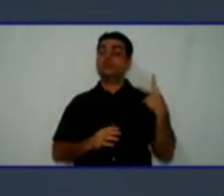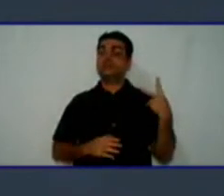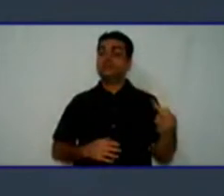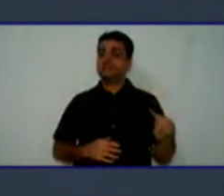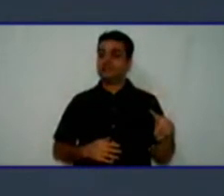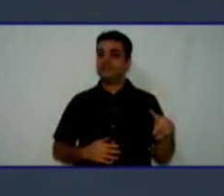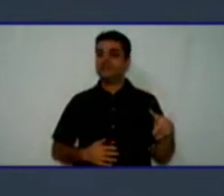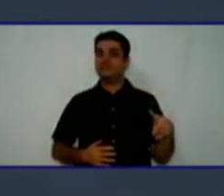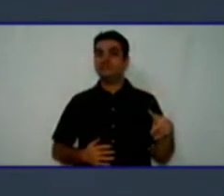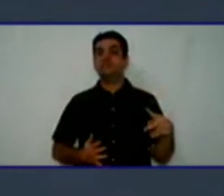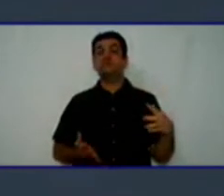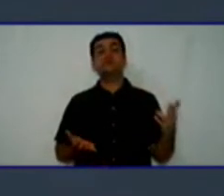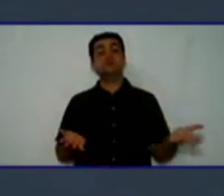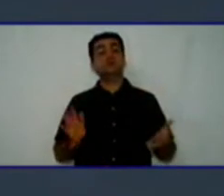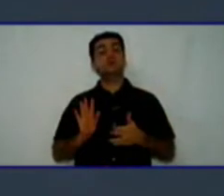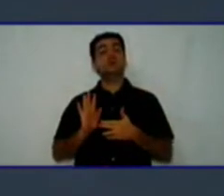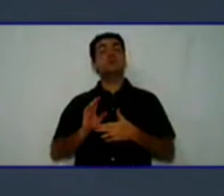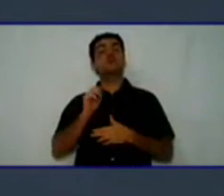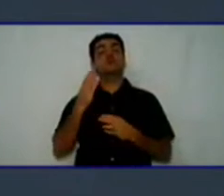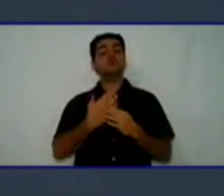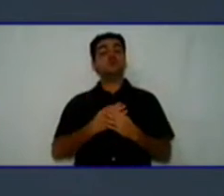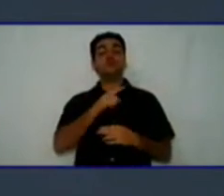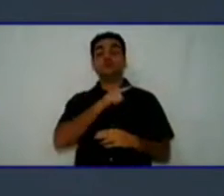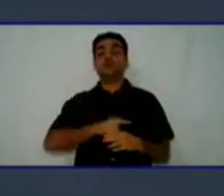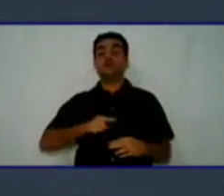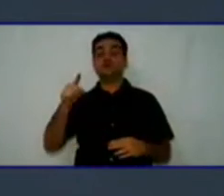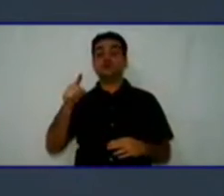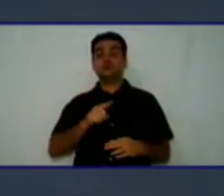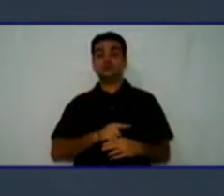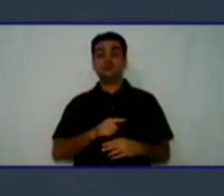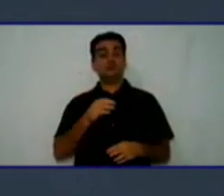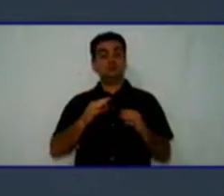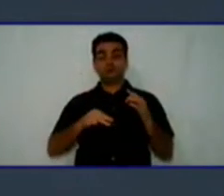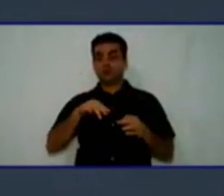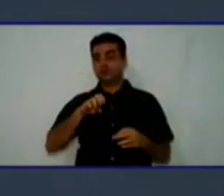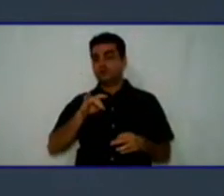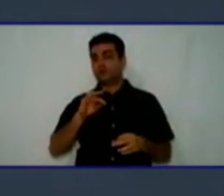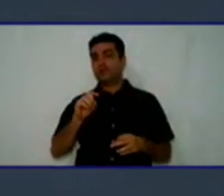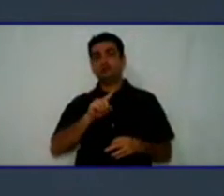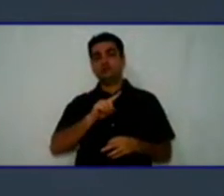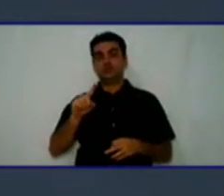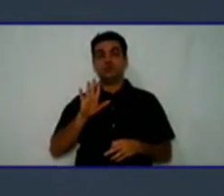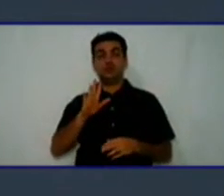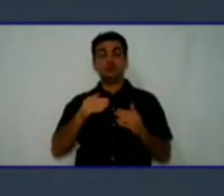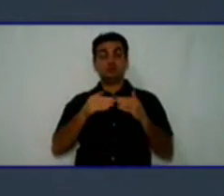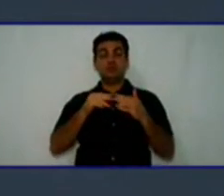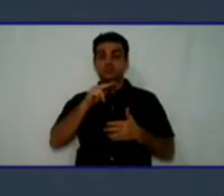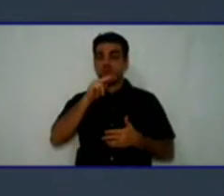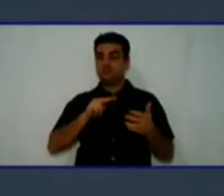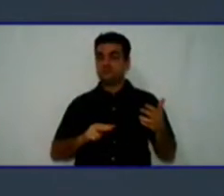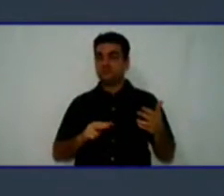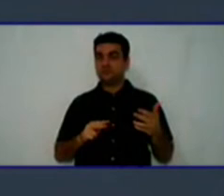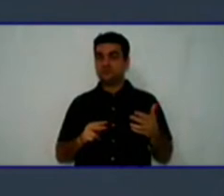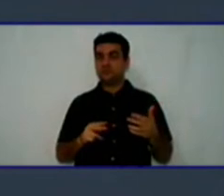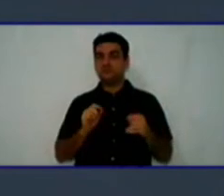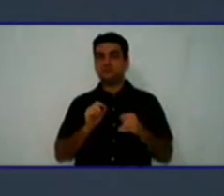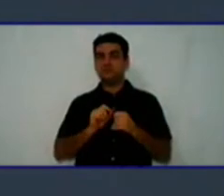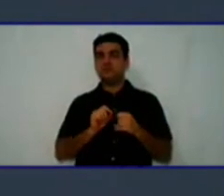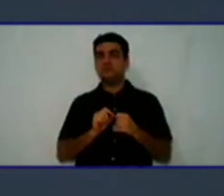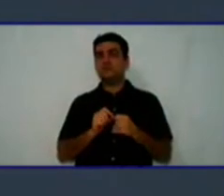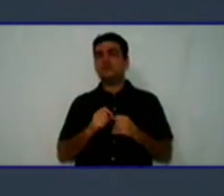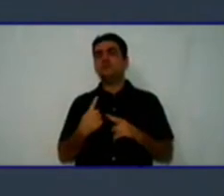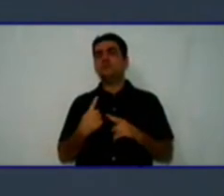Sua Excelência propõe, então, a extinção do feito sem julgamento de mérito. O pedido de vista, eminente presidente, foi